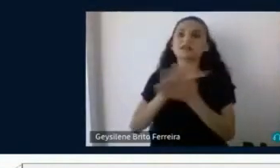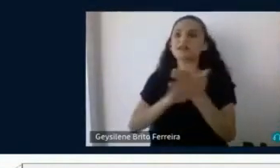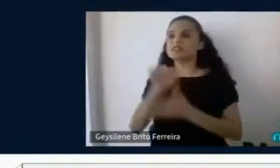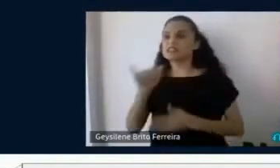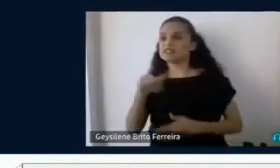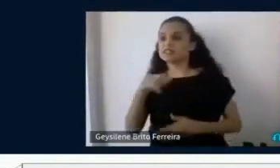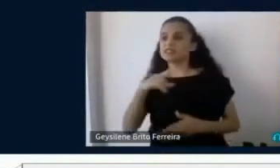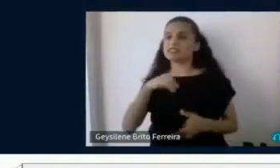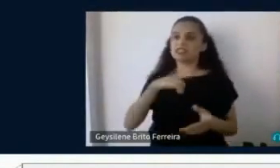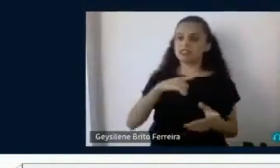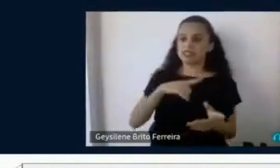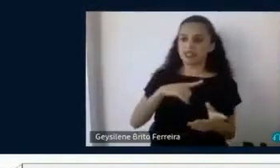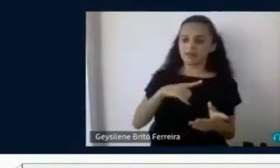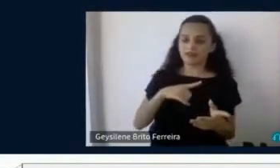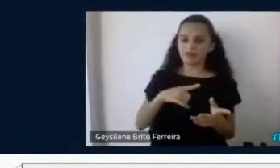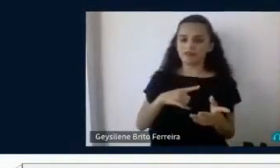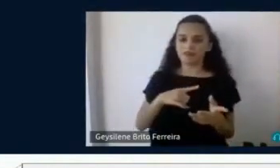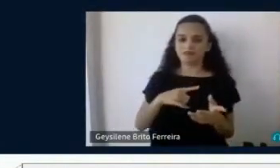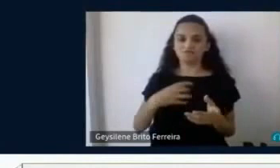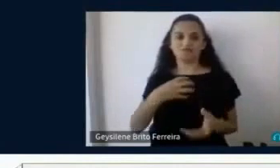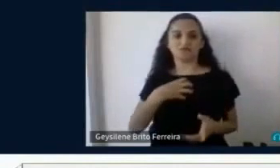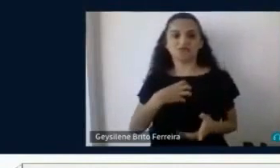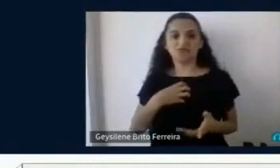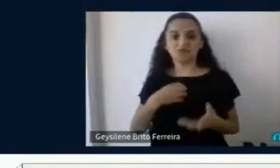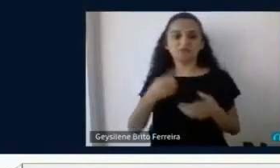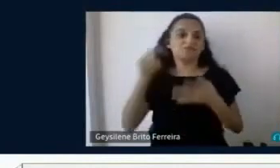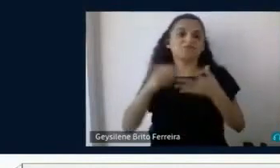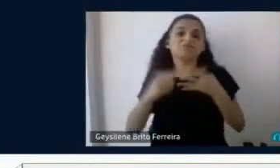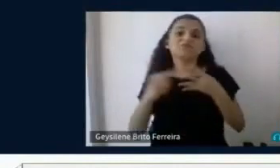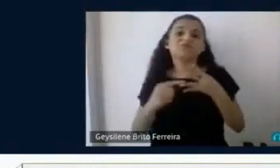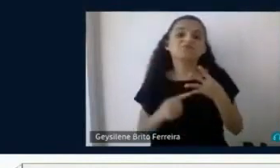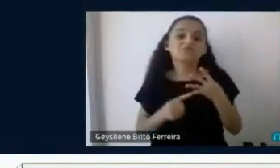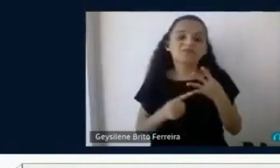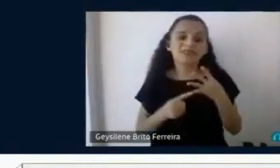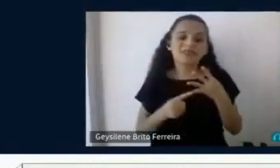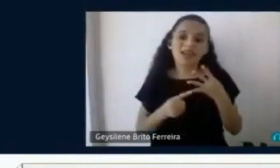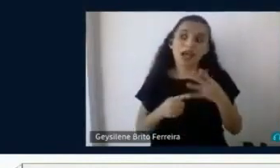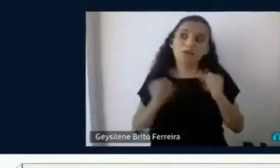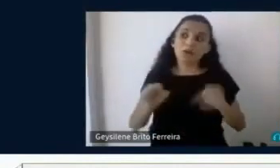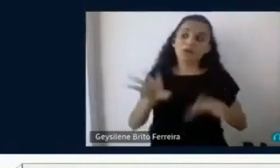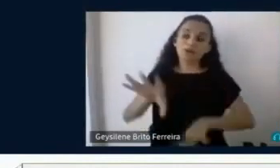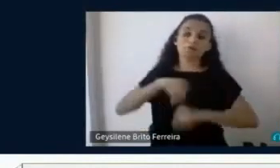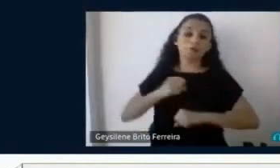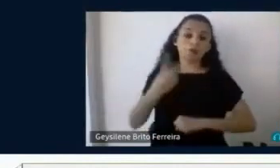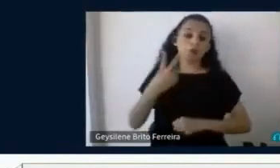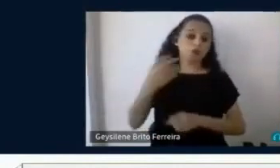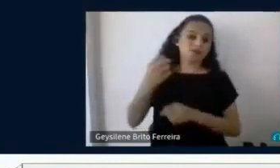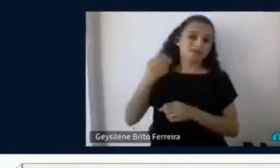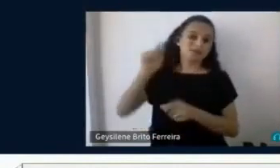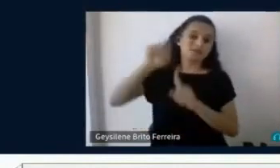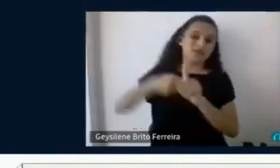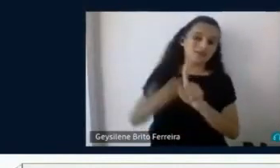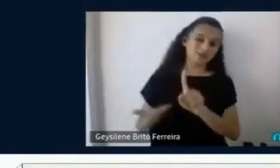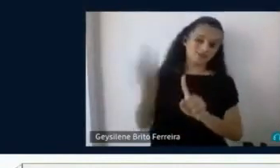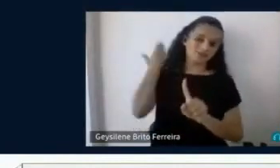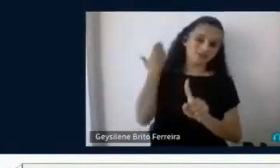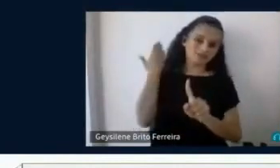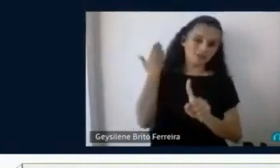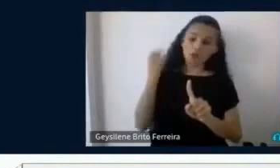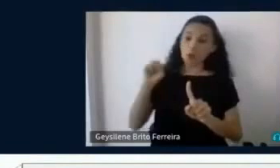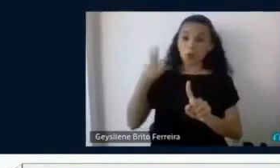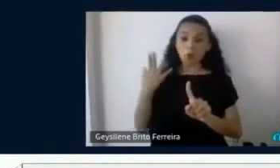como início de sintomas? Em que momento que ela pegou? Ela pode ter pegado 2 meses atrás, pode ter pegado 1 mês atrás, ou pode ter